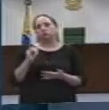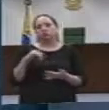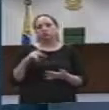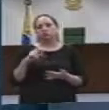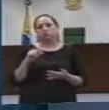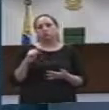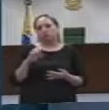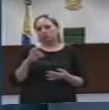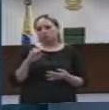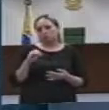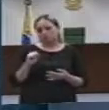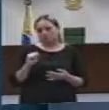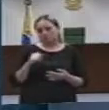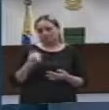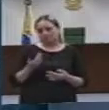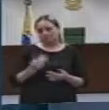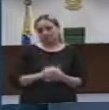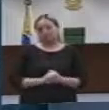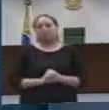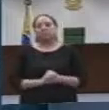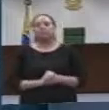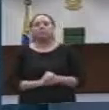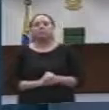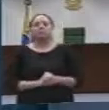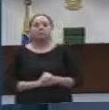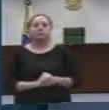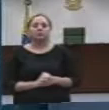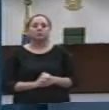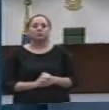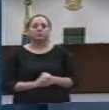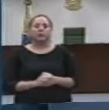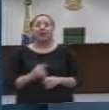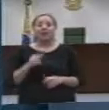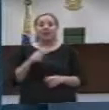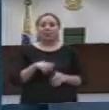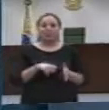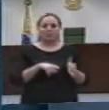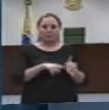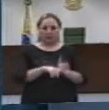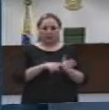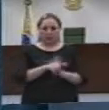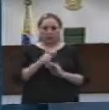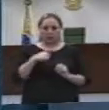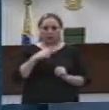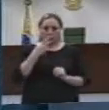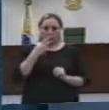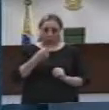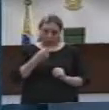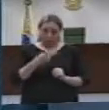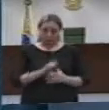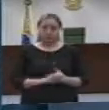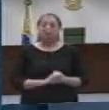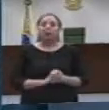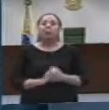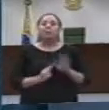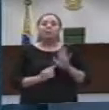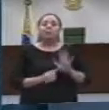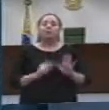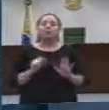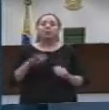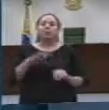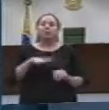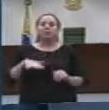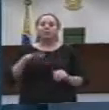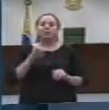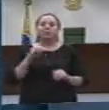do tilápia essas pesquisas ator finge referência caracterizam o espaço com